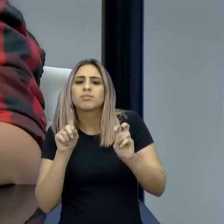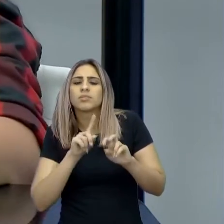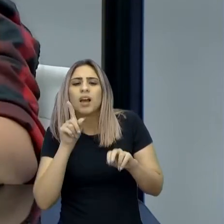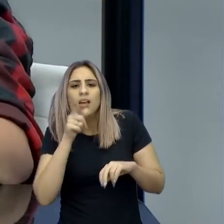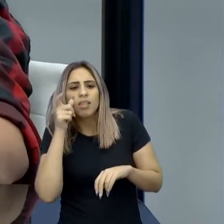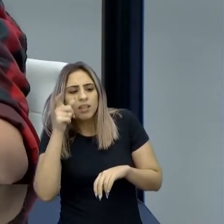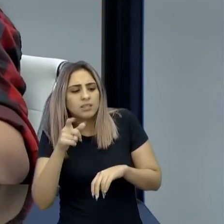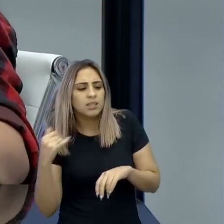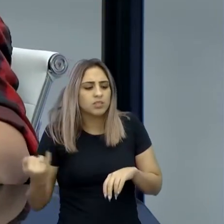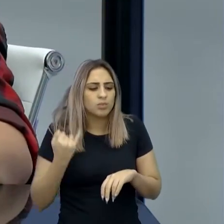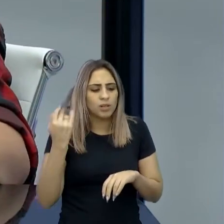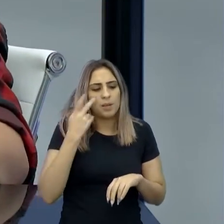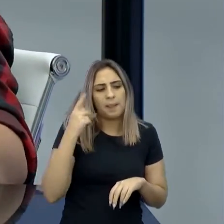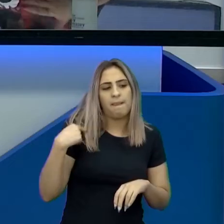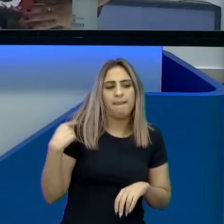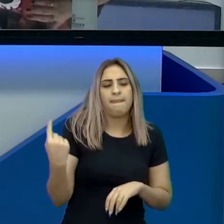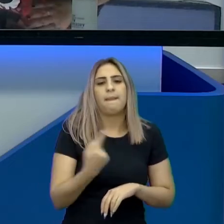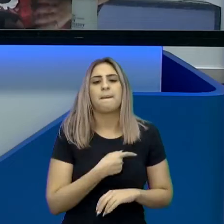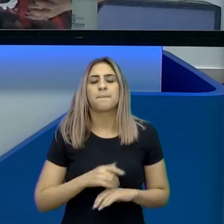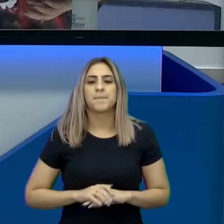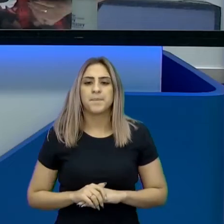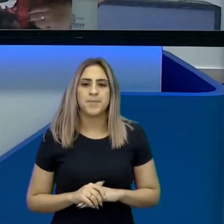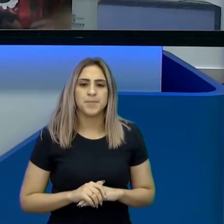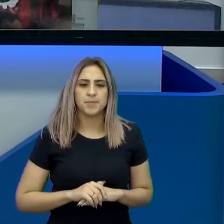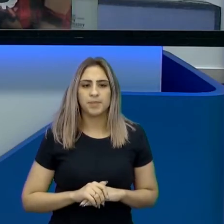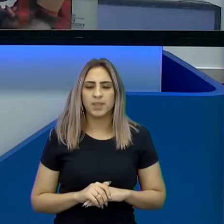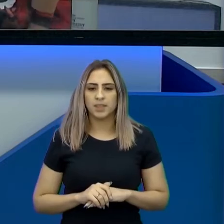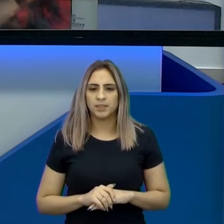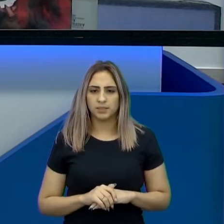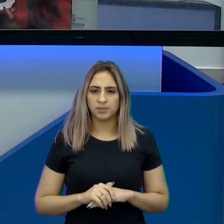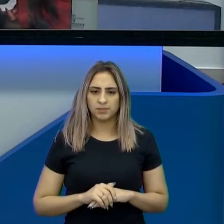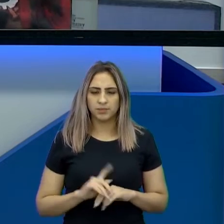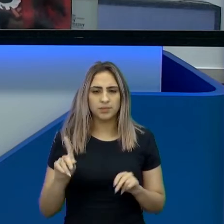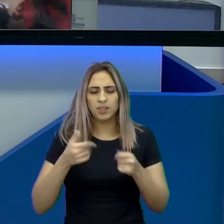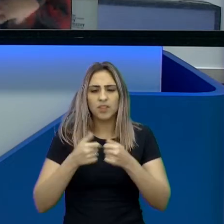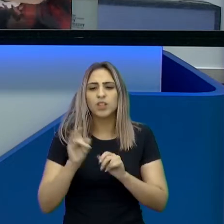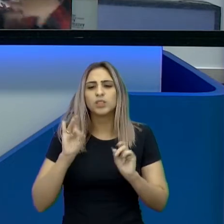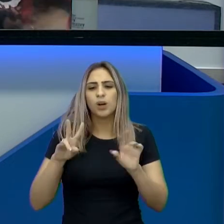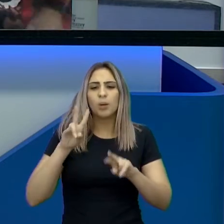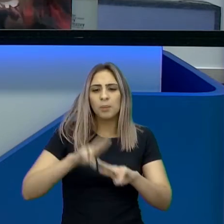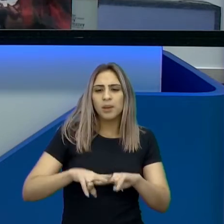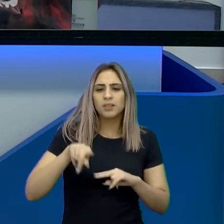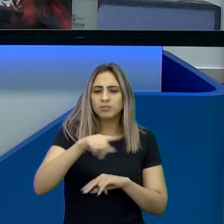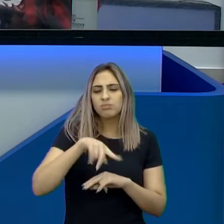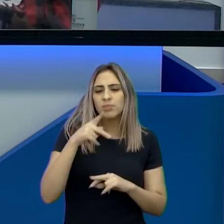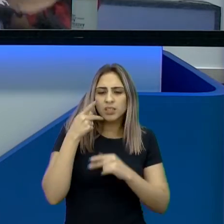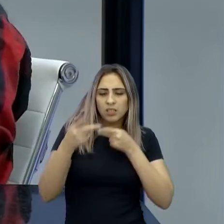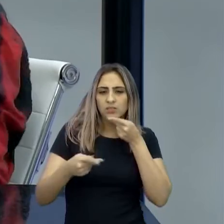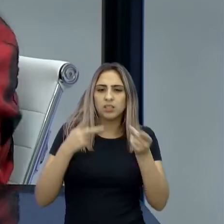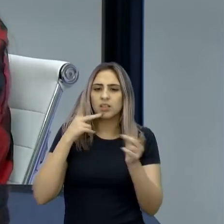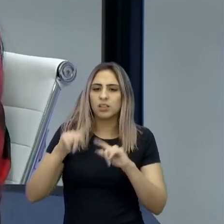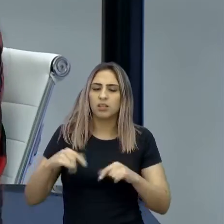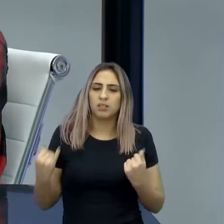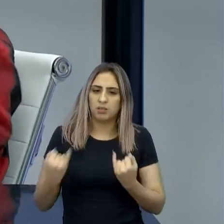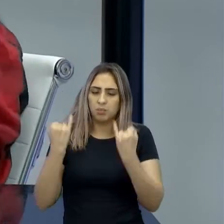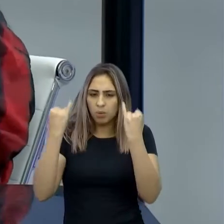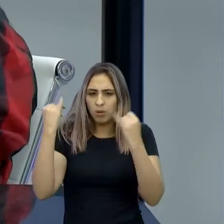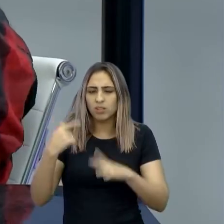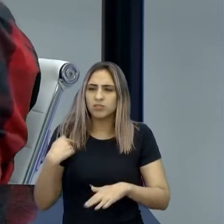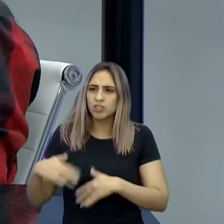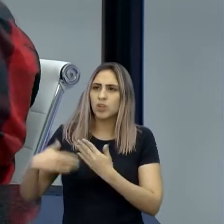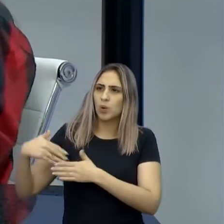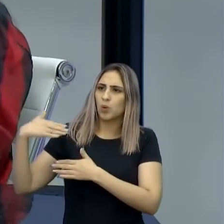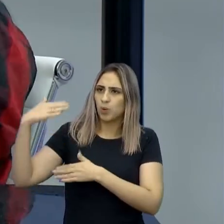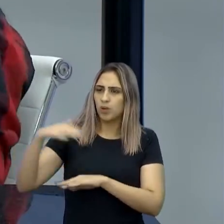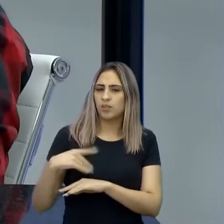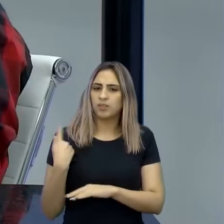interessante ou importante pra gente. Então, que não fiquem só presos àquilo que a gente fala, sabe? É importante extrapolar,